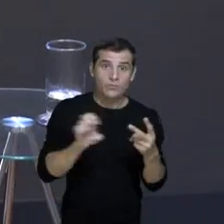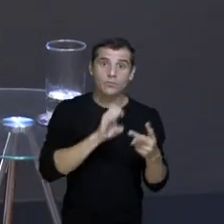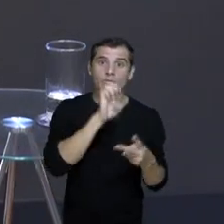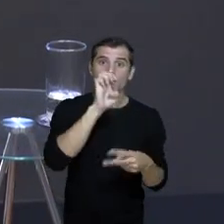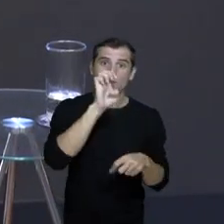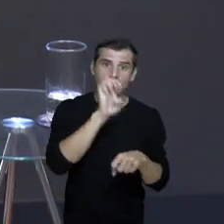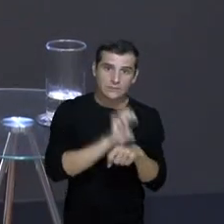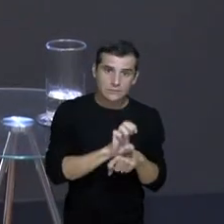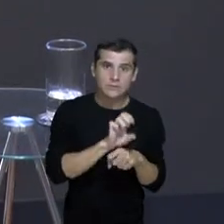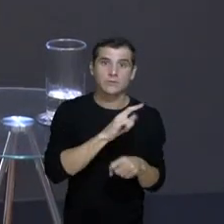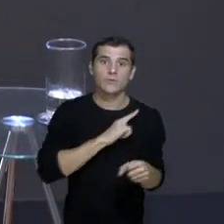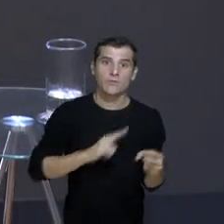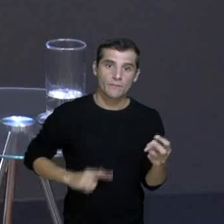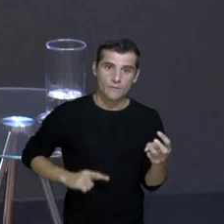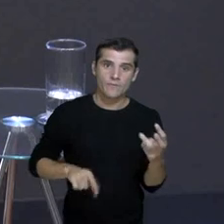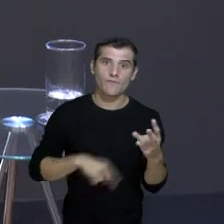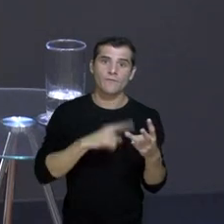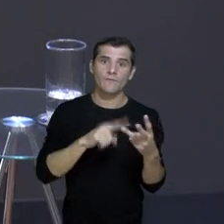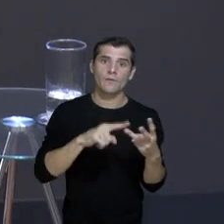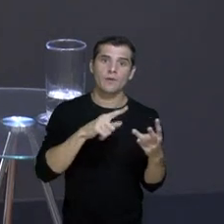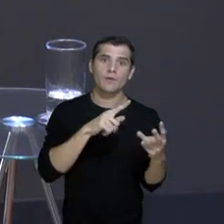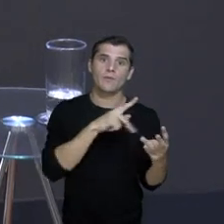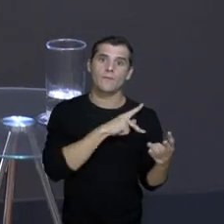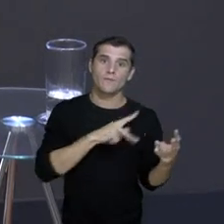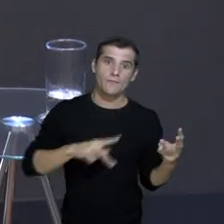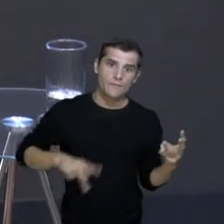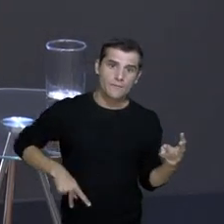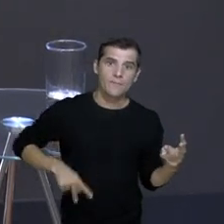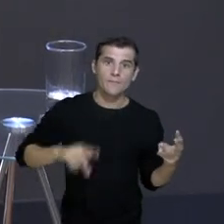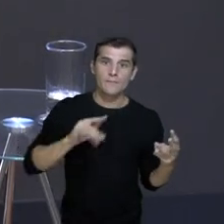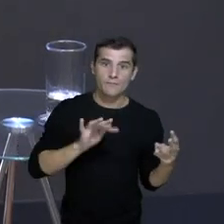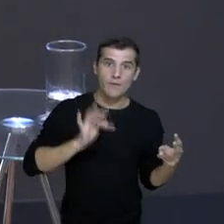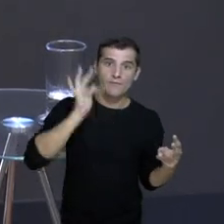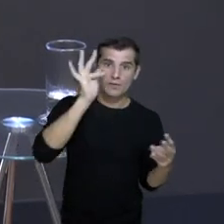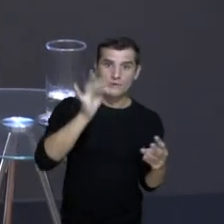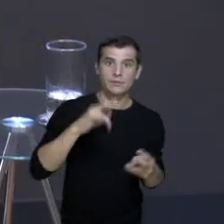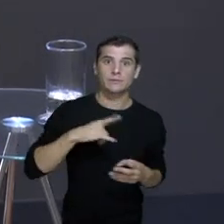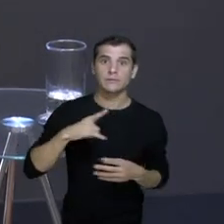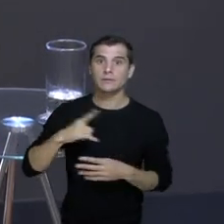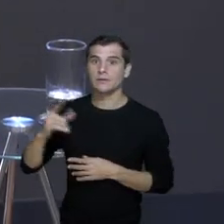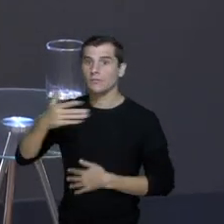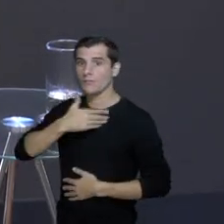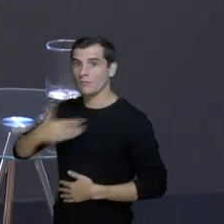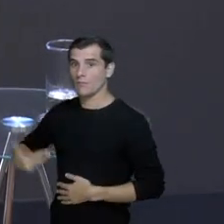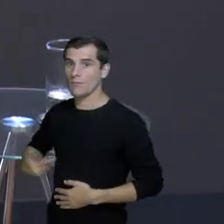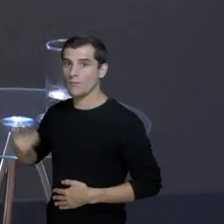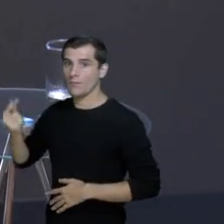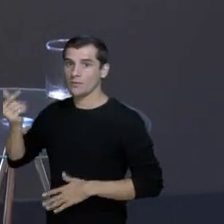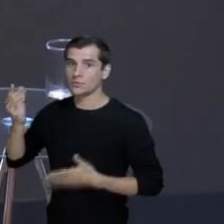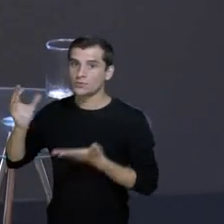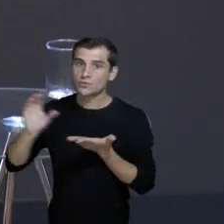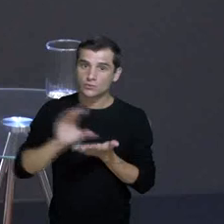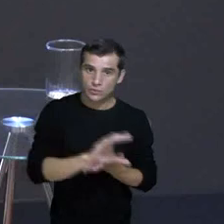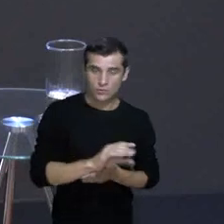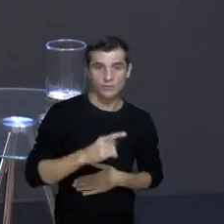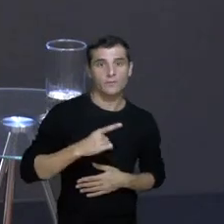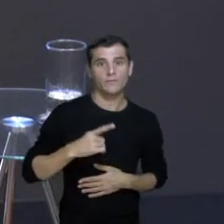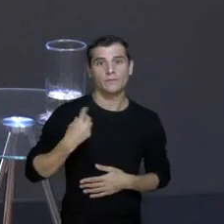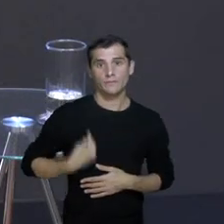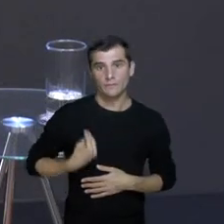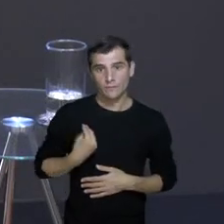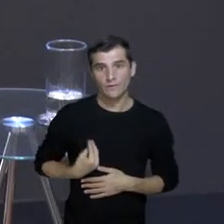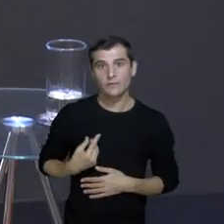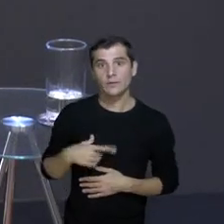secretarias governo federal a gente tem acesso à verba pú né E no meio